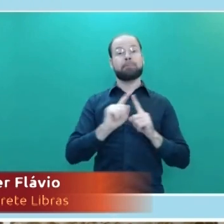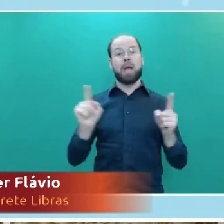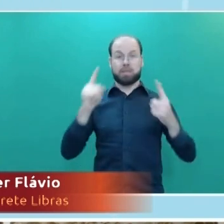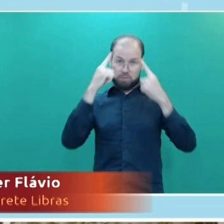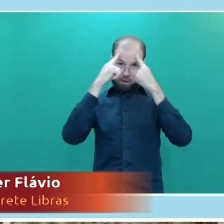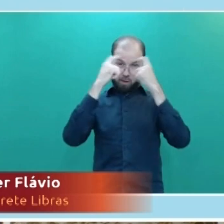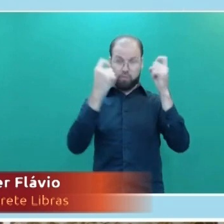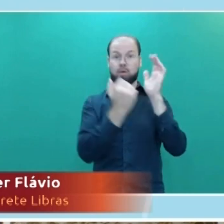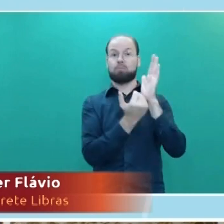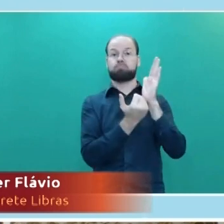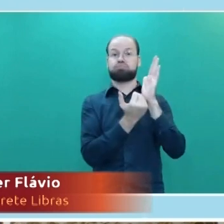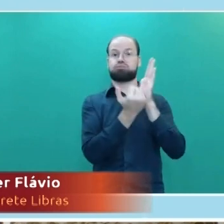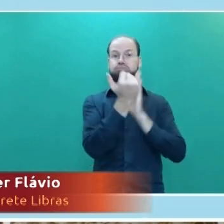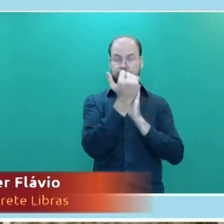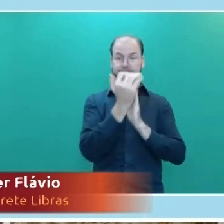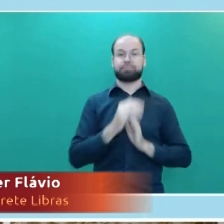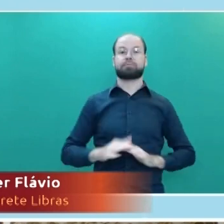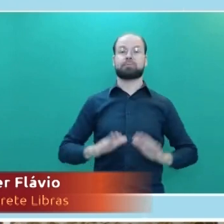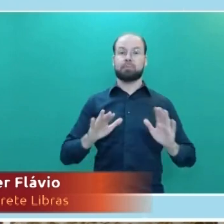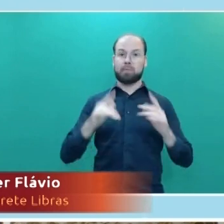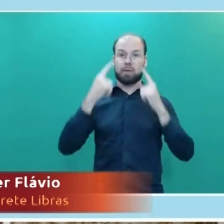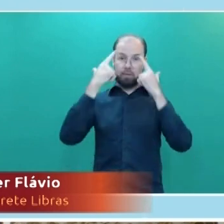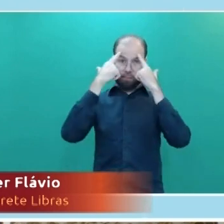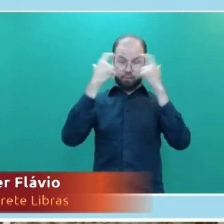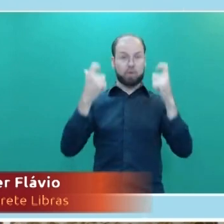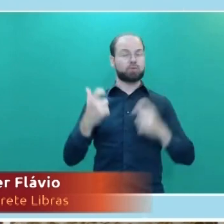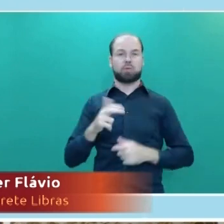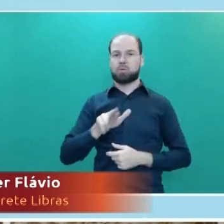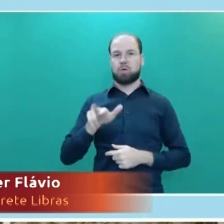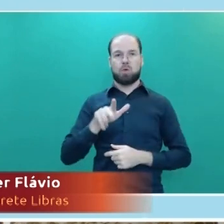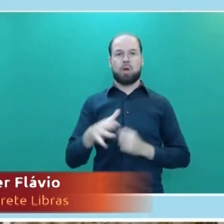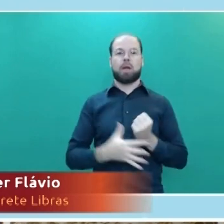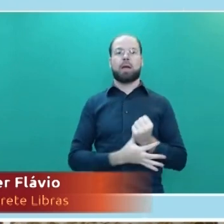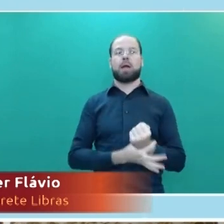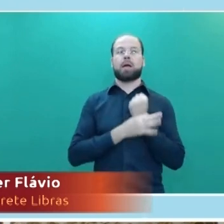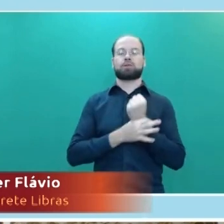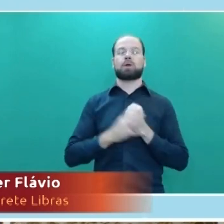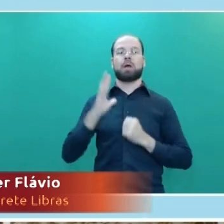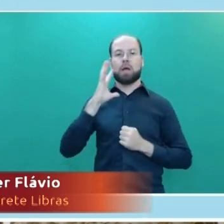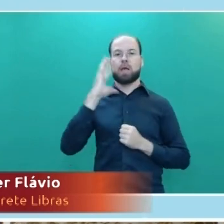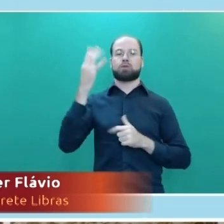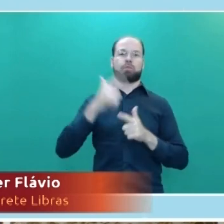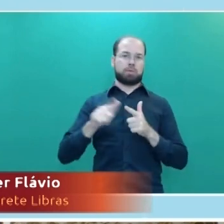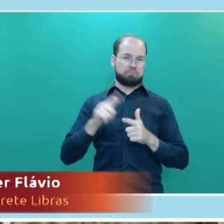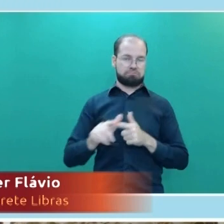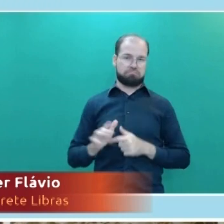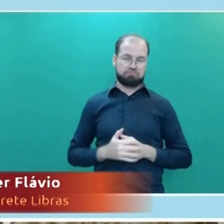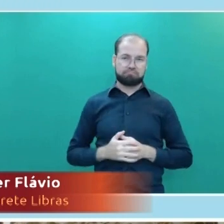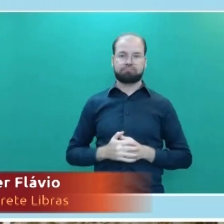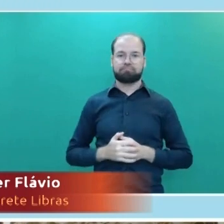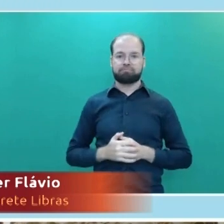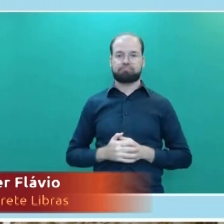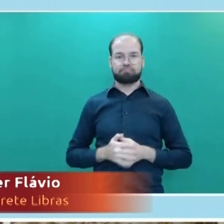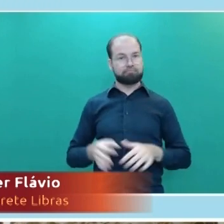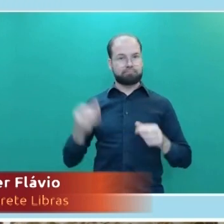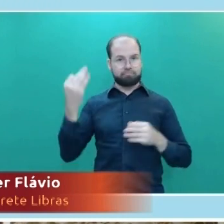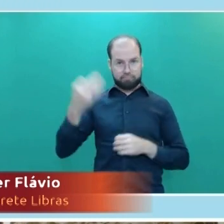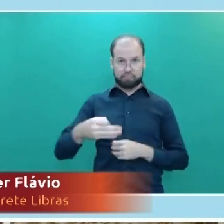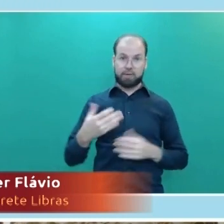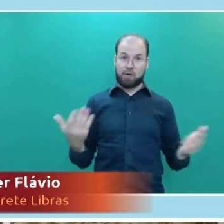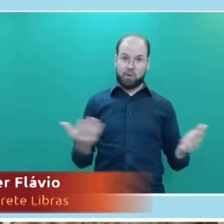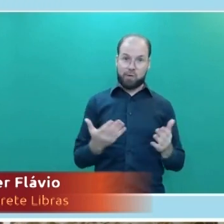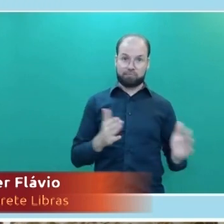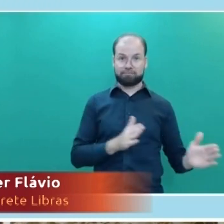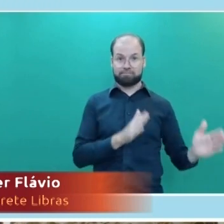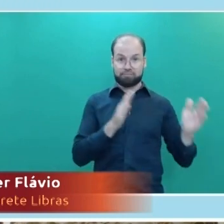Então não é garantia de que vai se resolver o problema. Tá certo, vou encerrar esse bloco, mas a